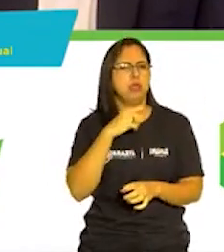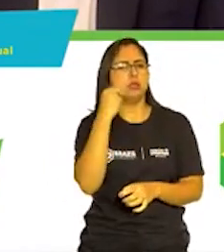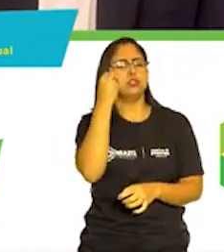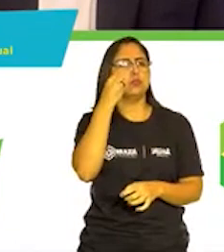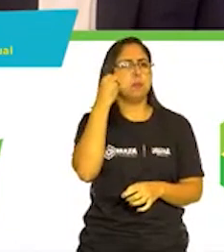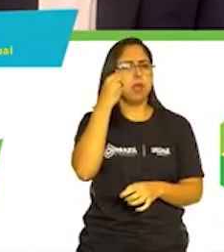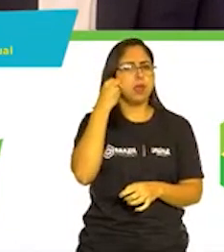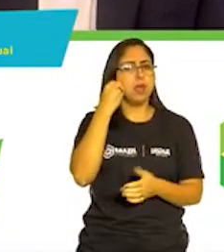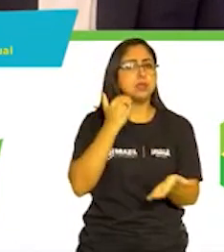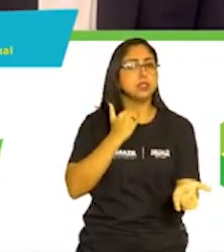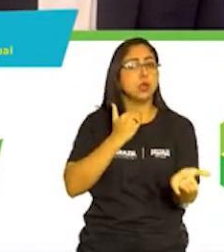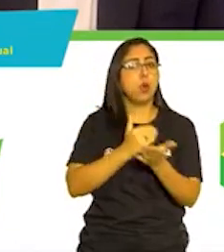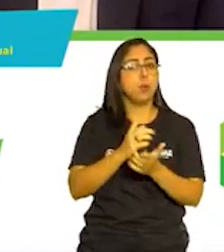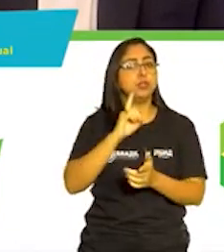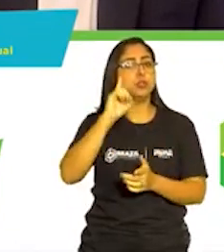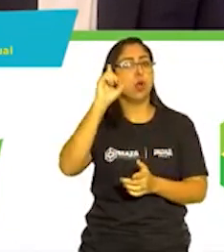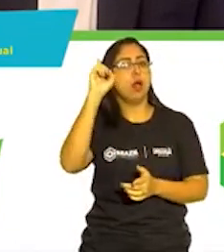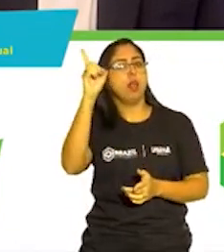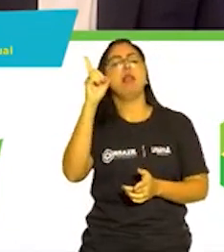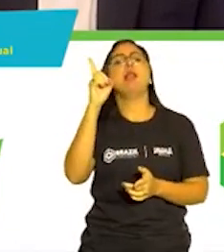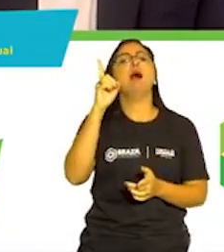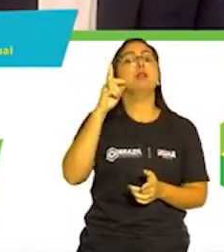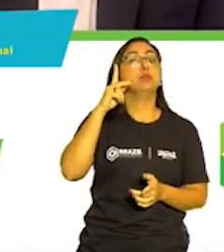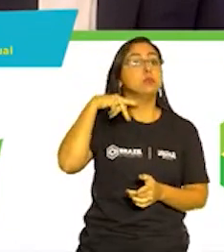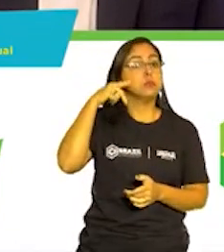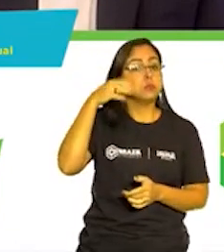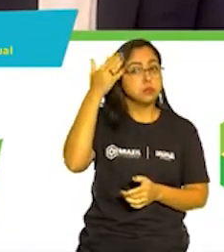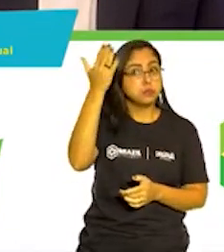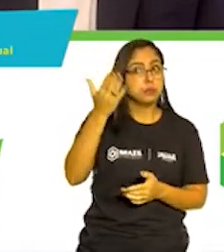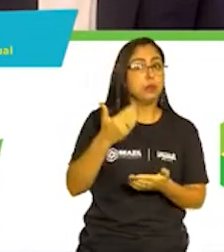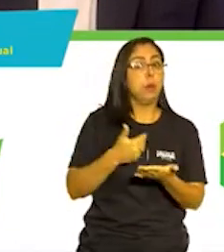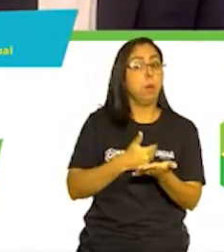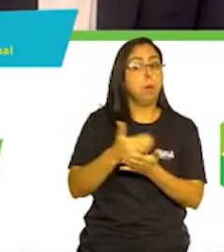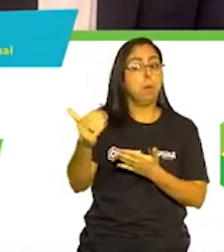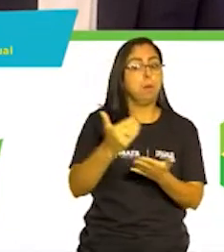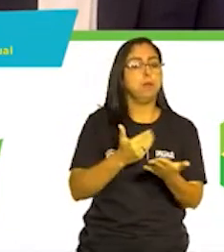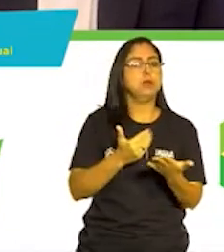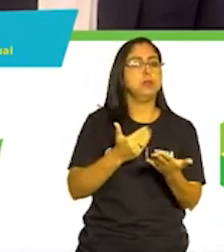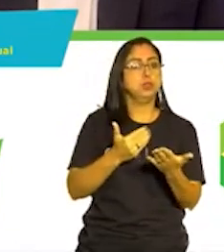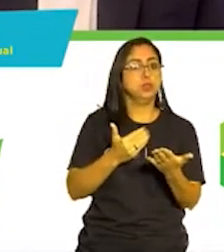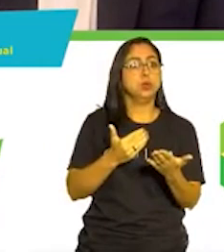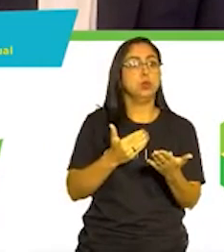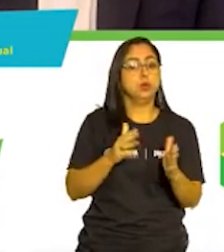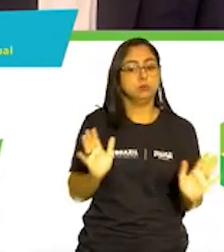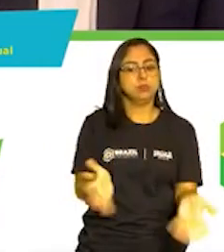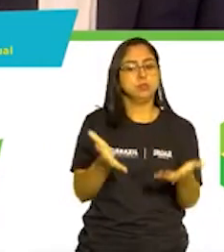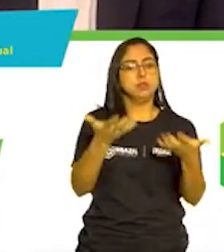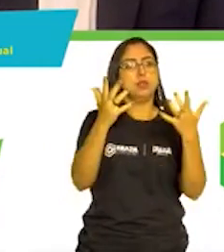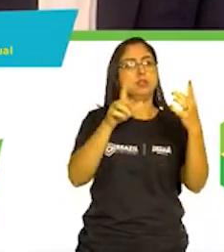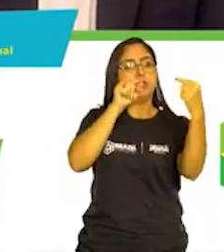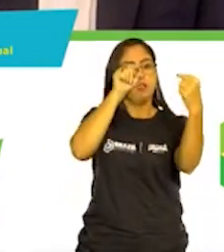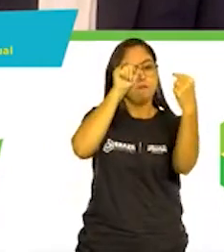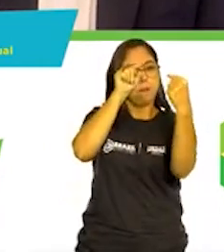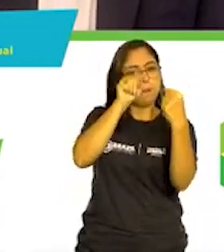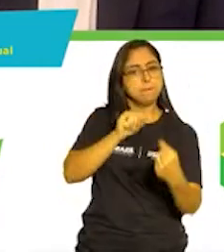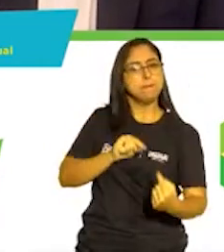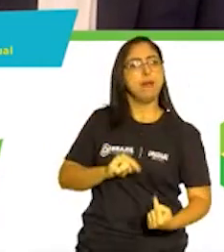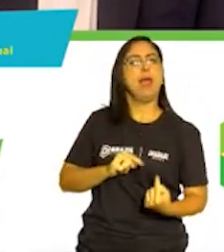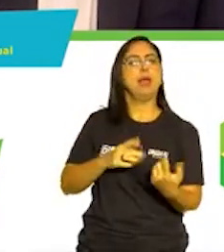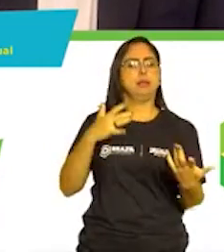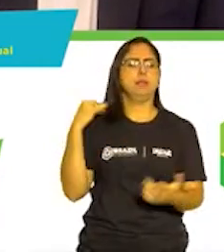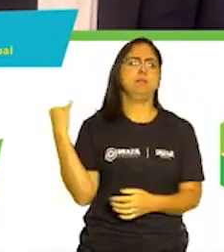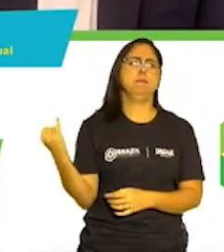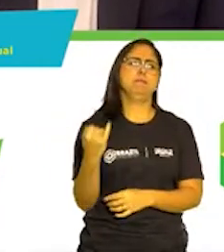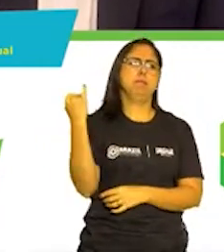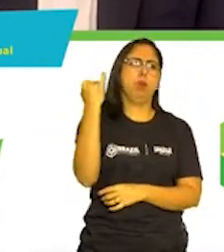de educação, né? Então, esse equilíbrio entre incentivos e metas também é bem importante.